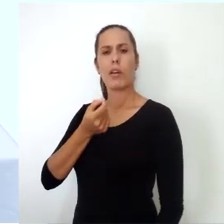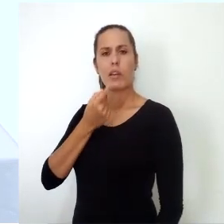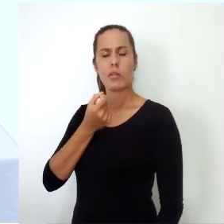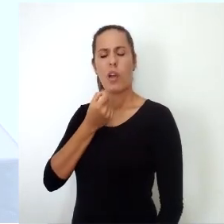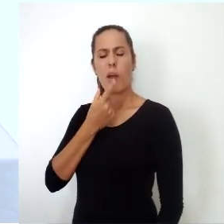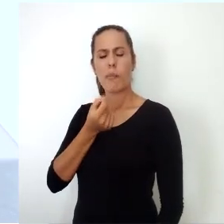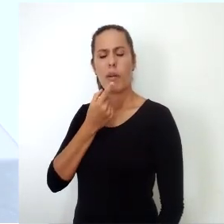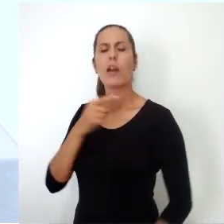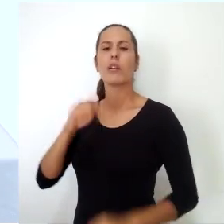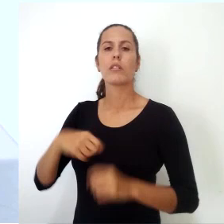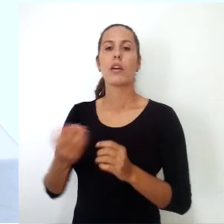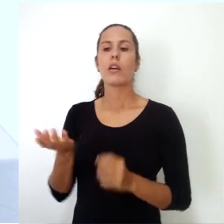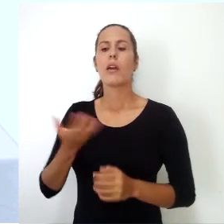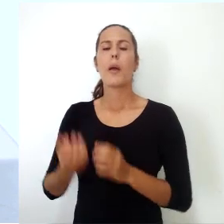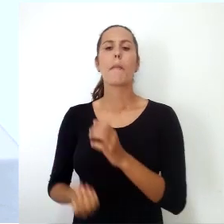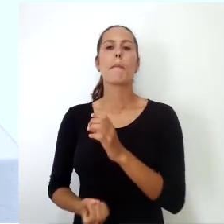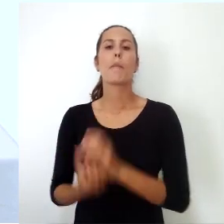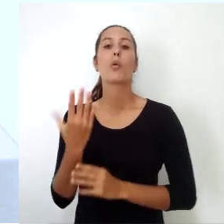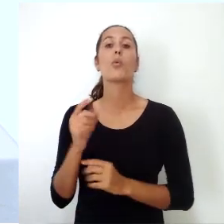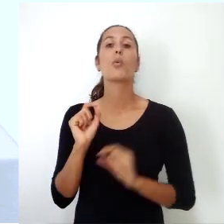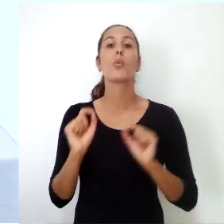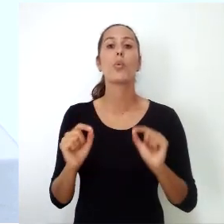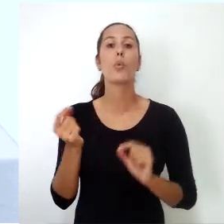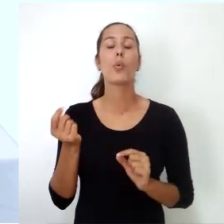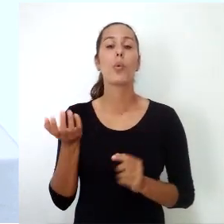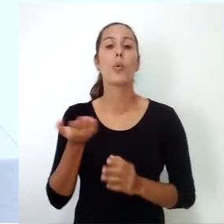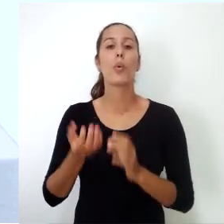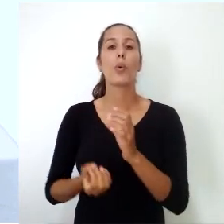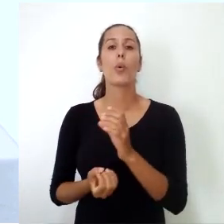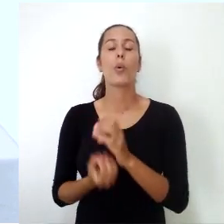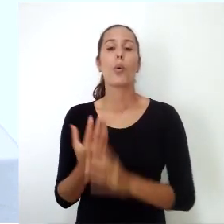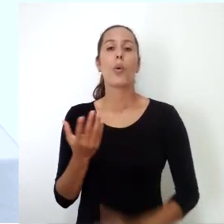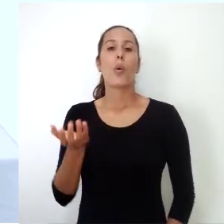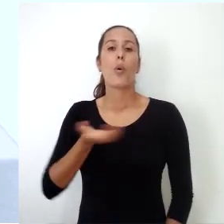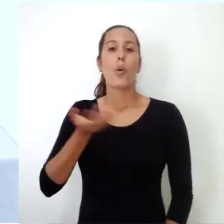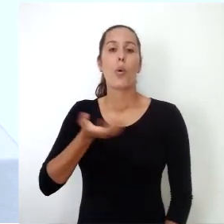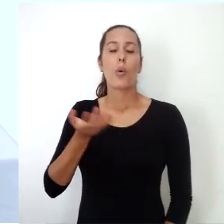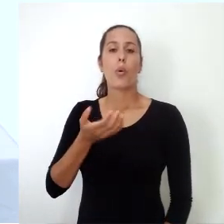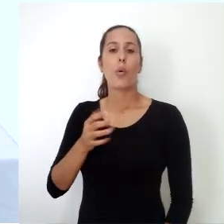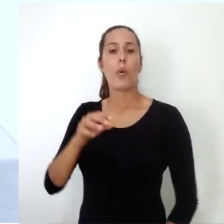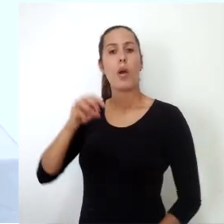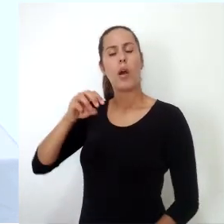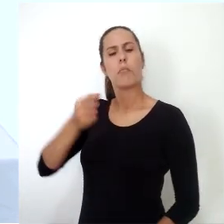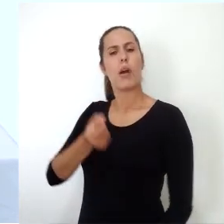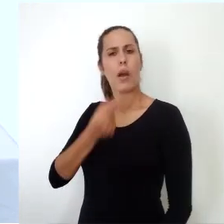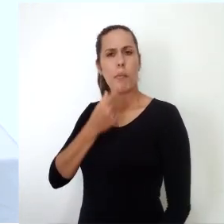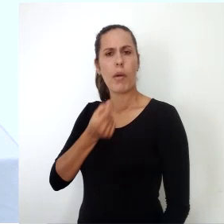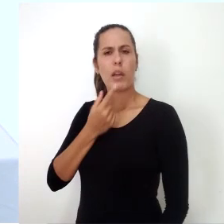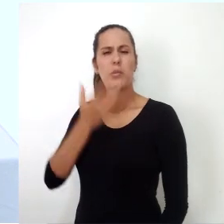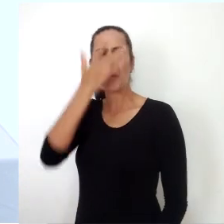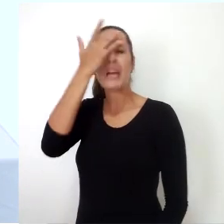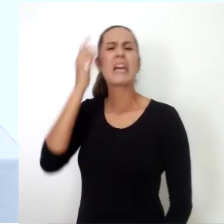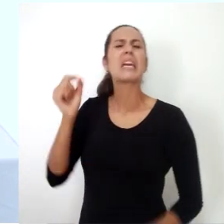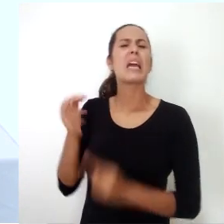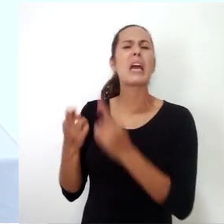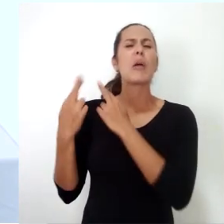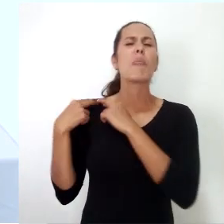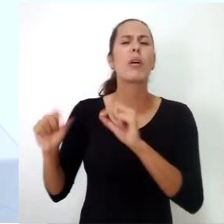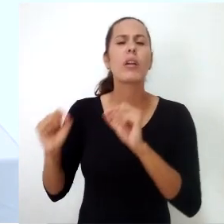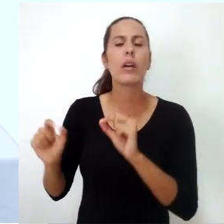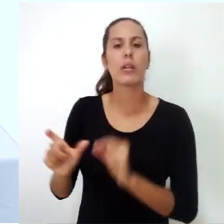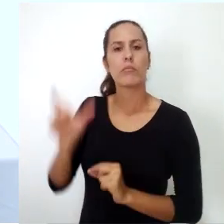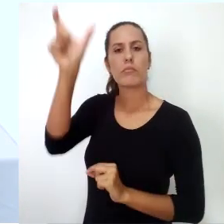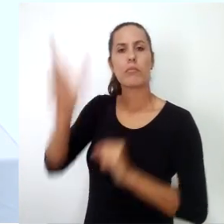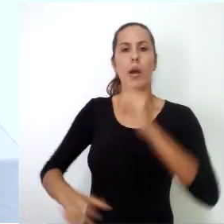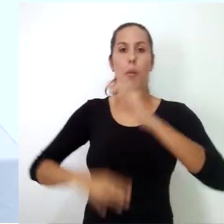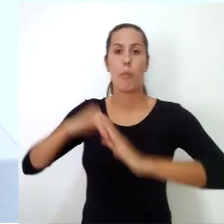sobre remédio, existe a produção de medicamentos. Onde é que é feito a produção de medicamentos?